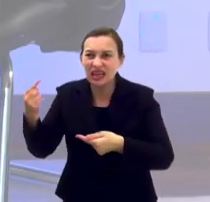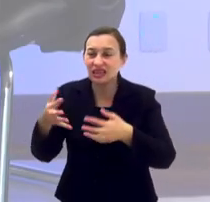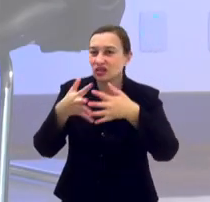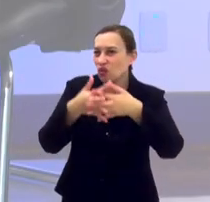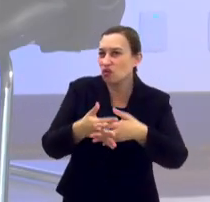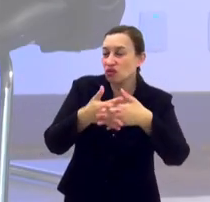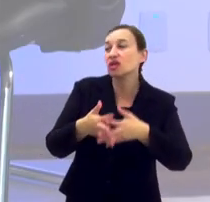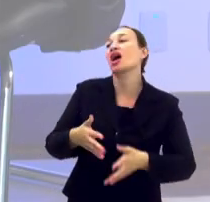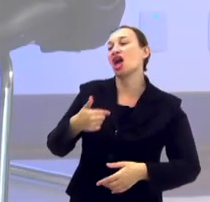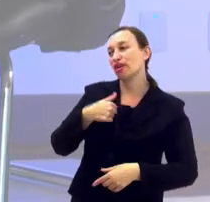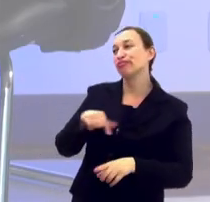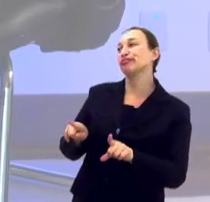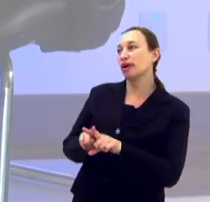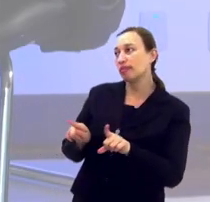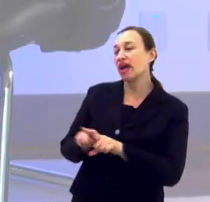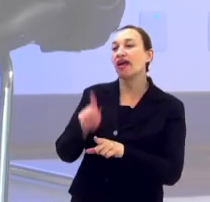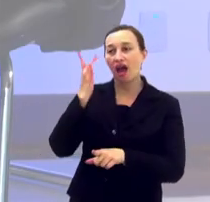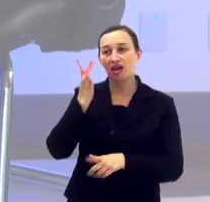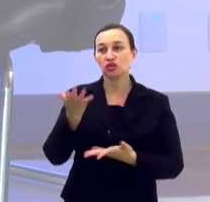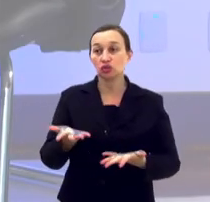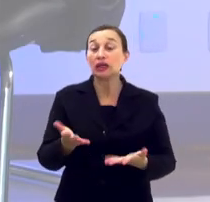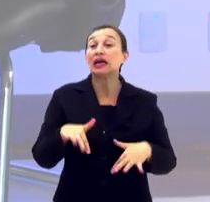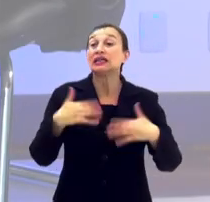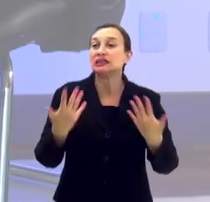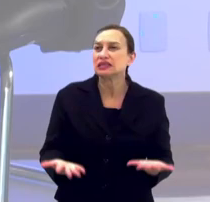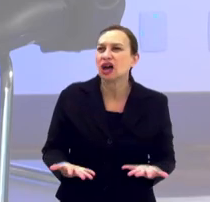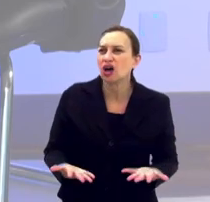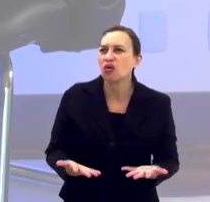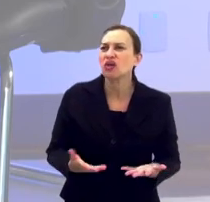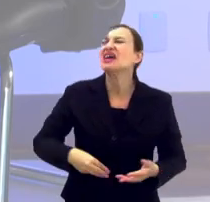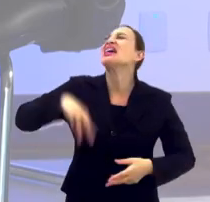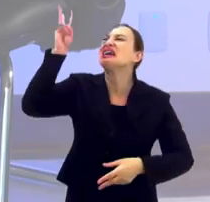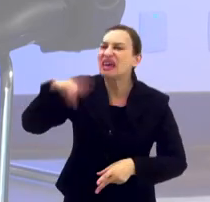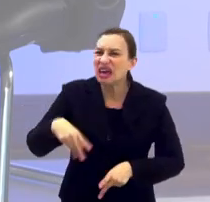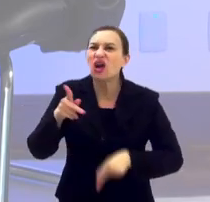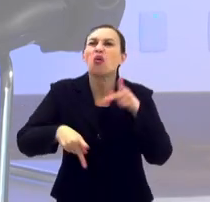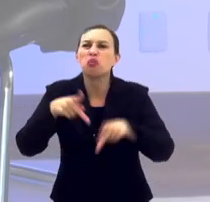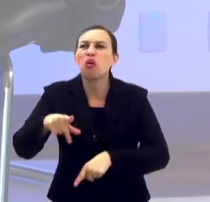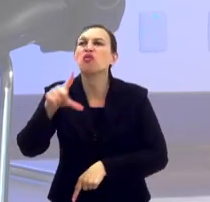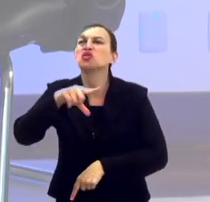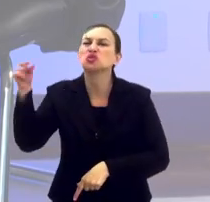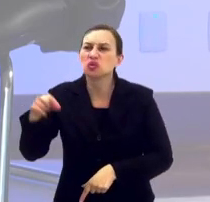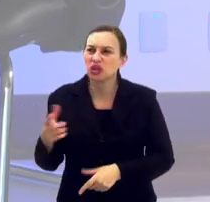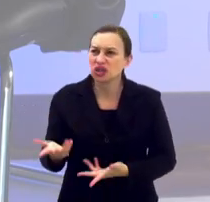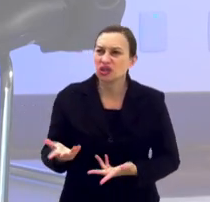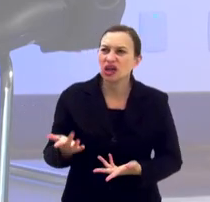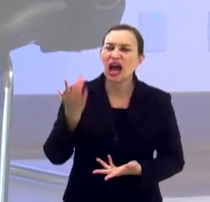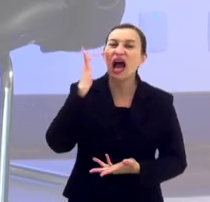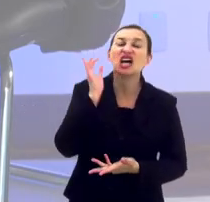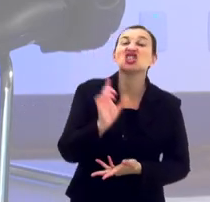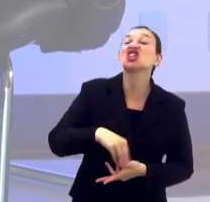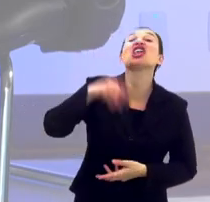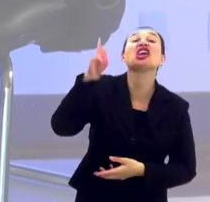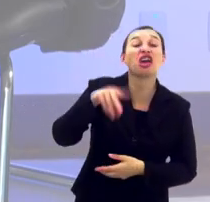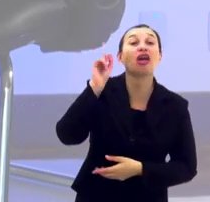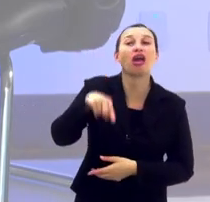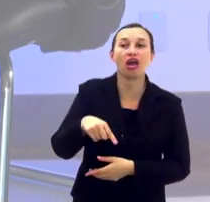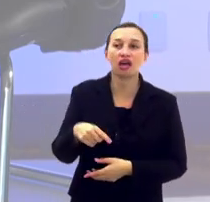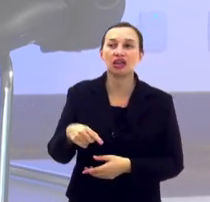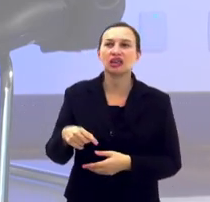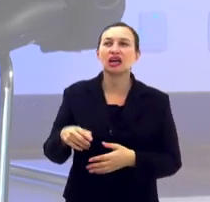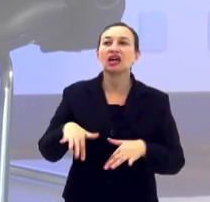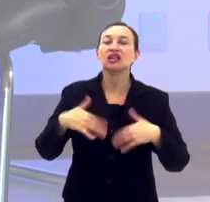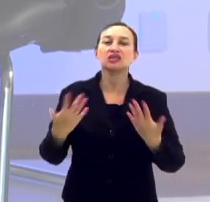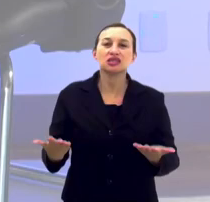Até em mim, eu sou réu, confesso, hein? Então, quer dizer, por que o povo escolhido? Por que vocês se acham melhores que os outros, se os povos escolhidos? Então,